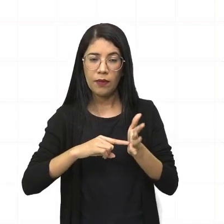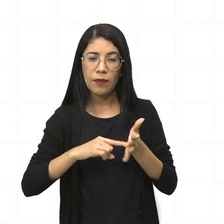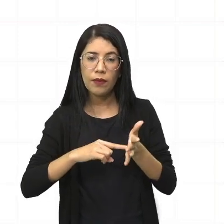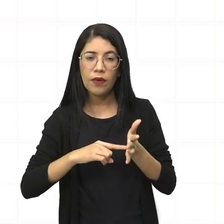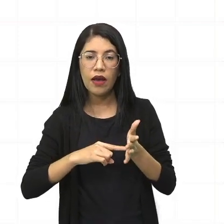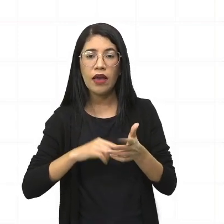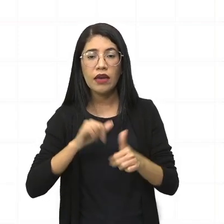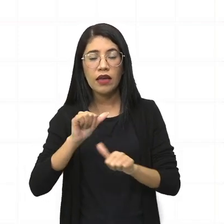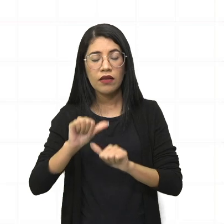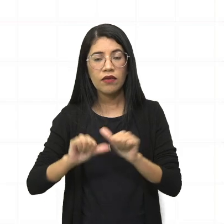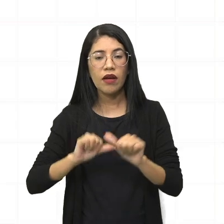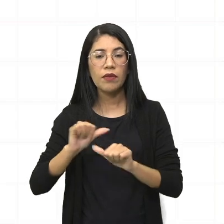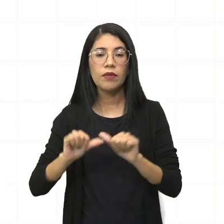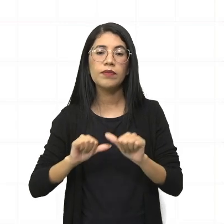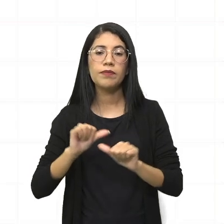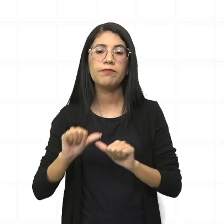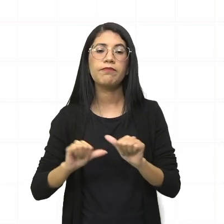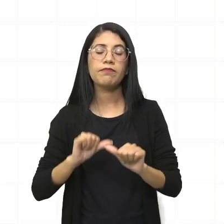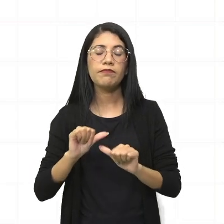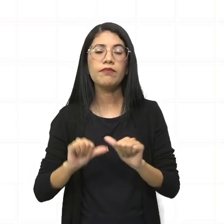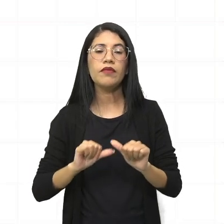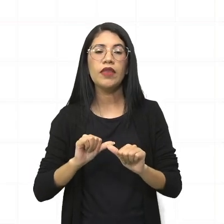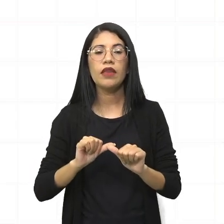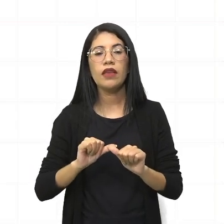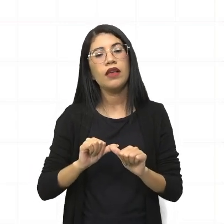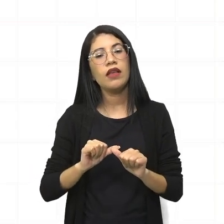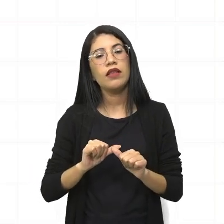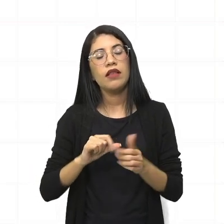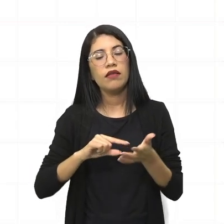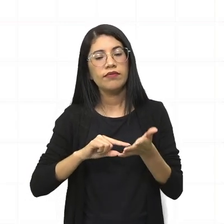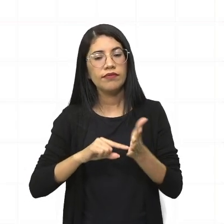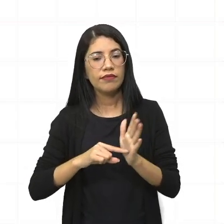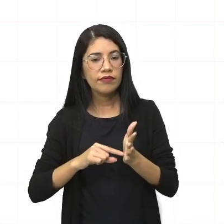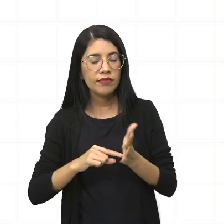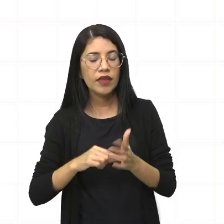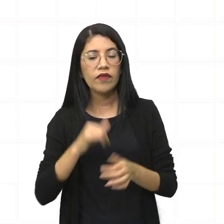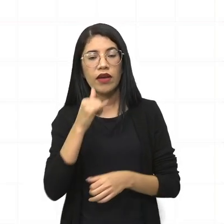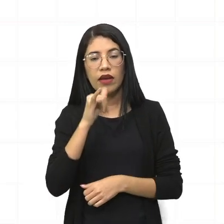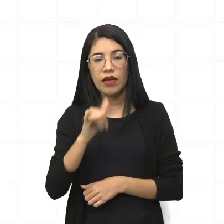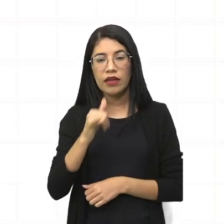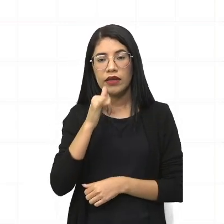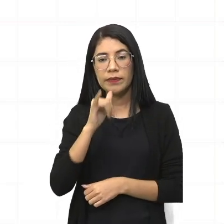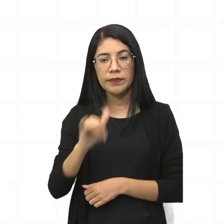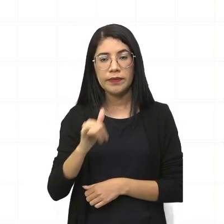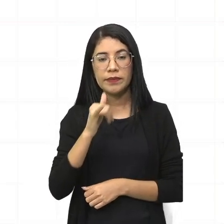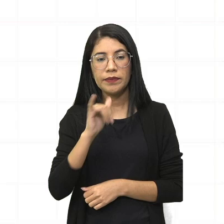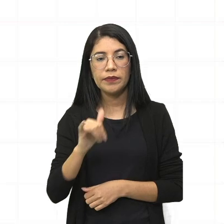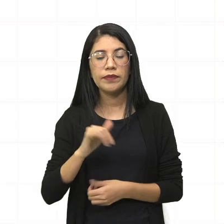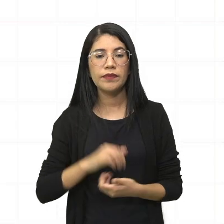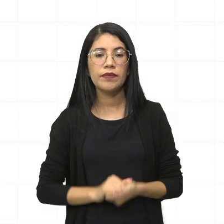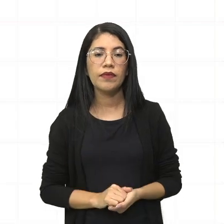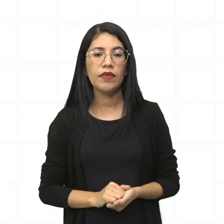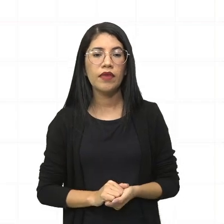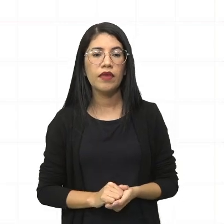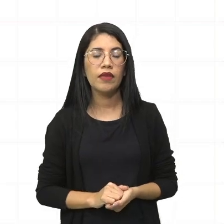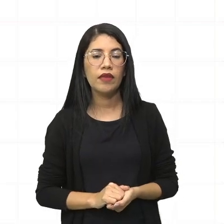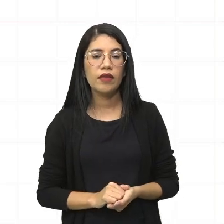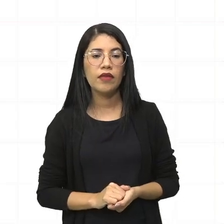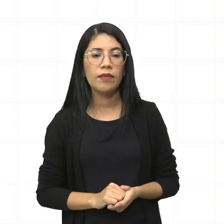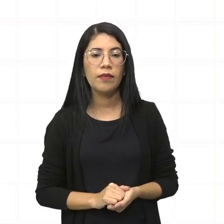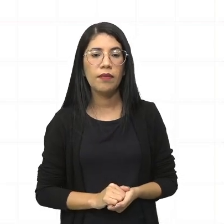geradores elétricos. Essas turbinas elas vão acionar esses geradores elétricos que vão converter a energia mecânica